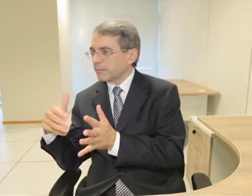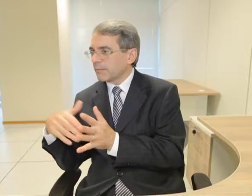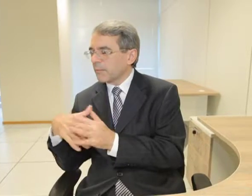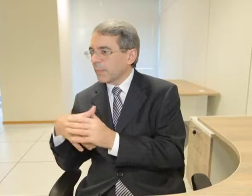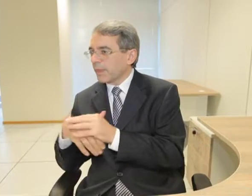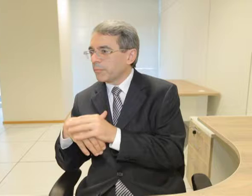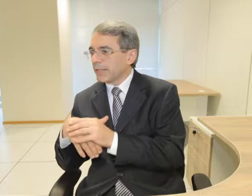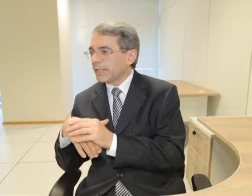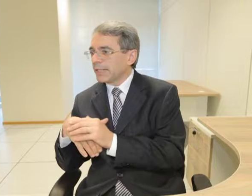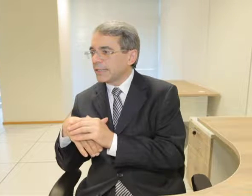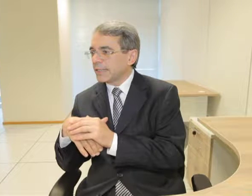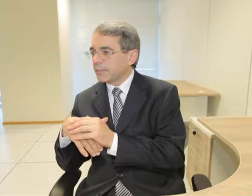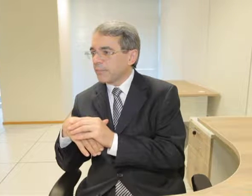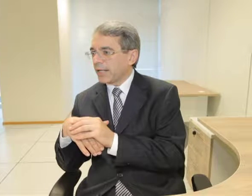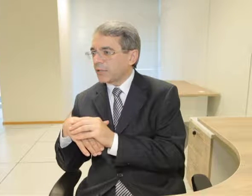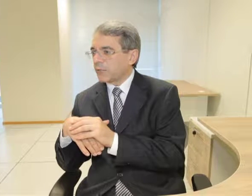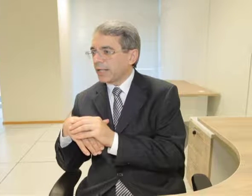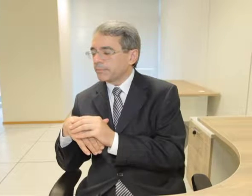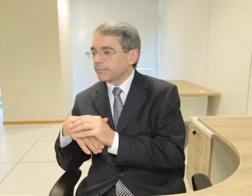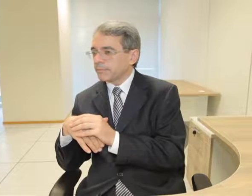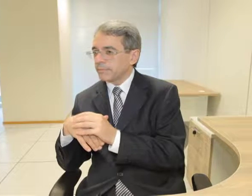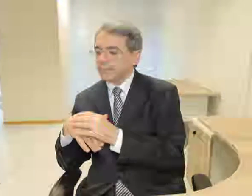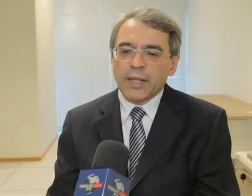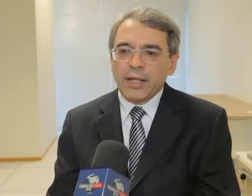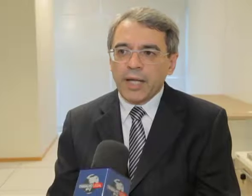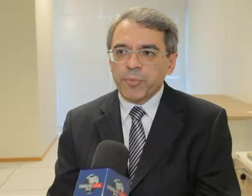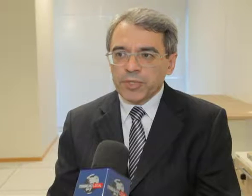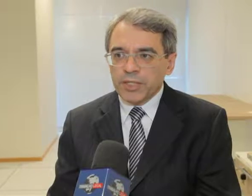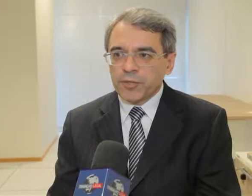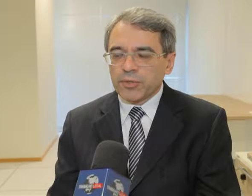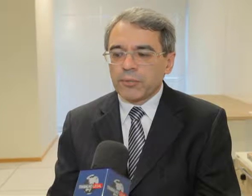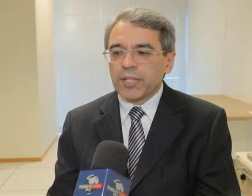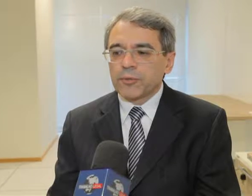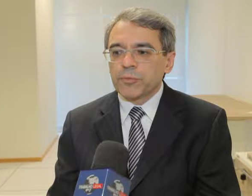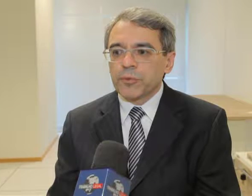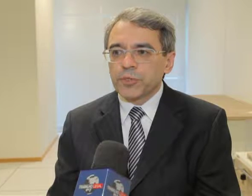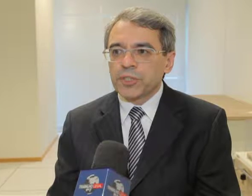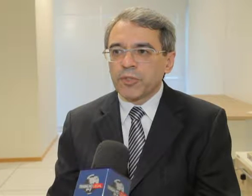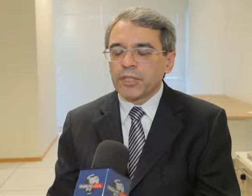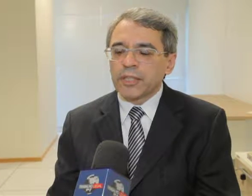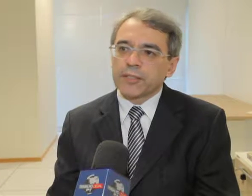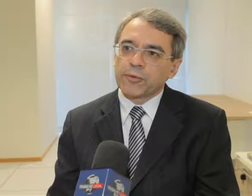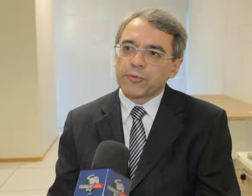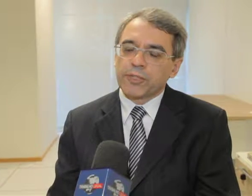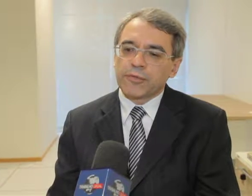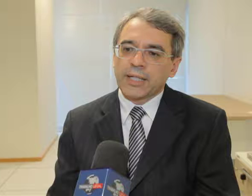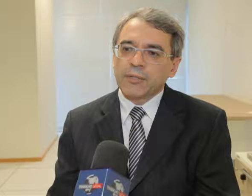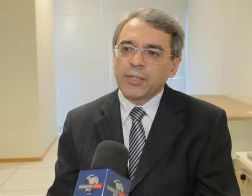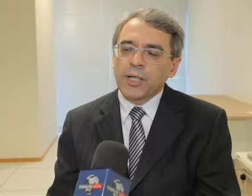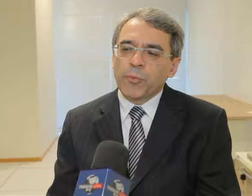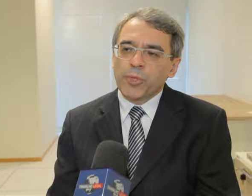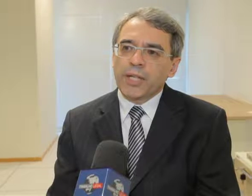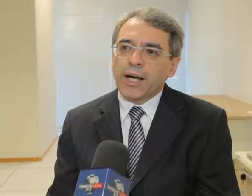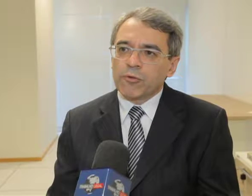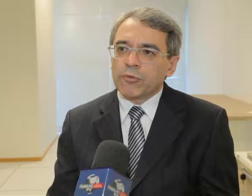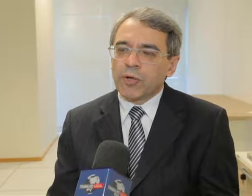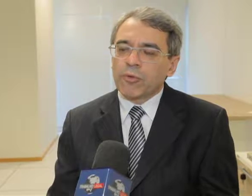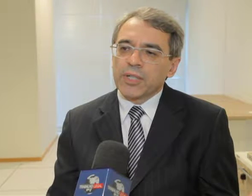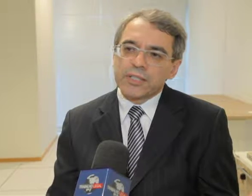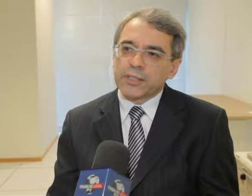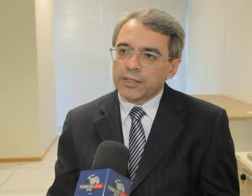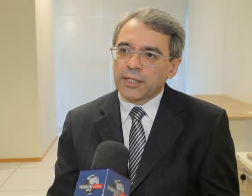que não pode é o funcionário ficar sem receber. É importante que o trabalhador busque uma orientação com o advogado, porque